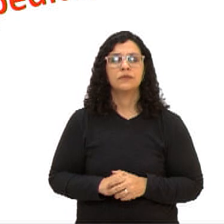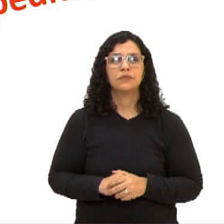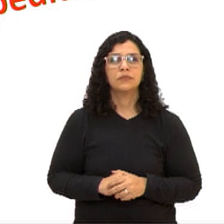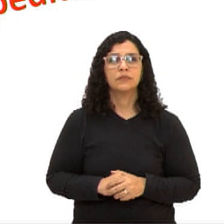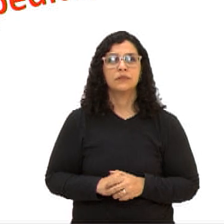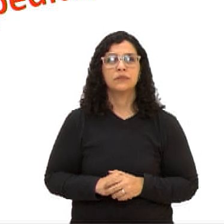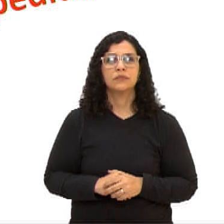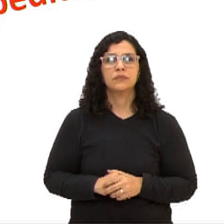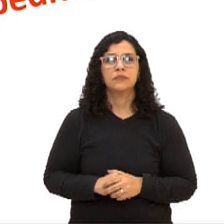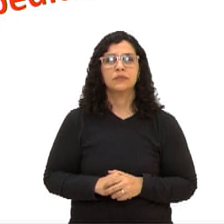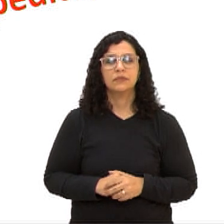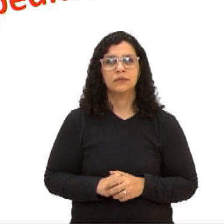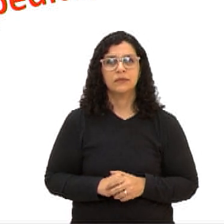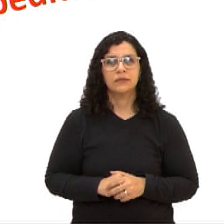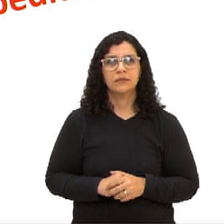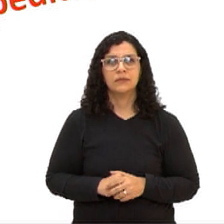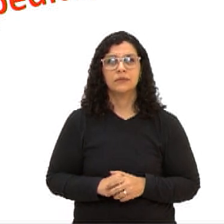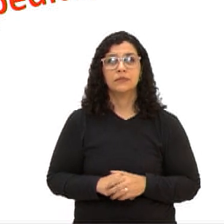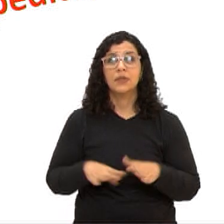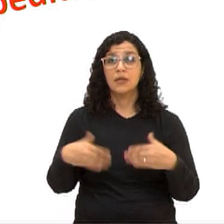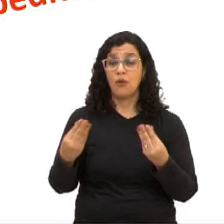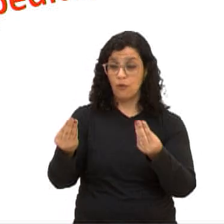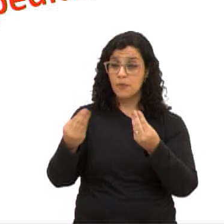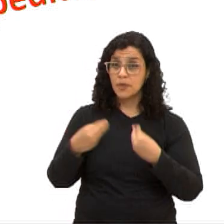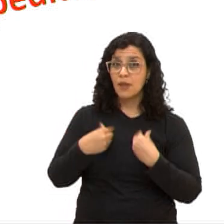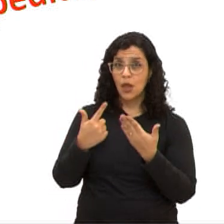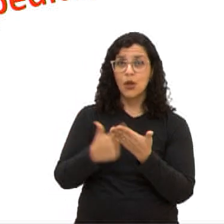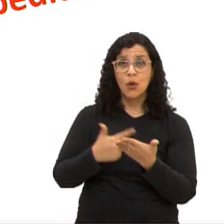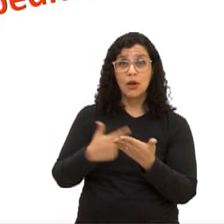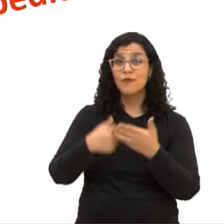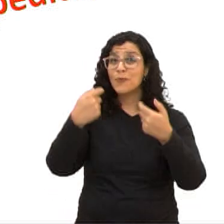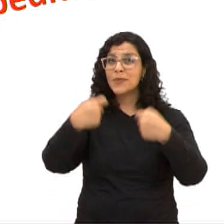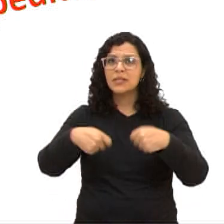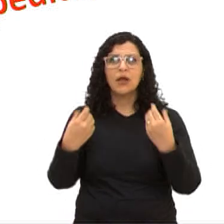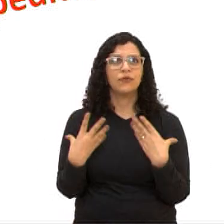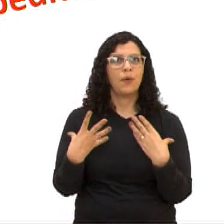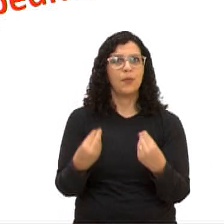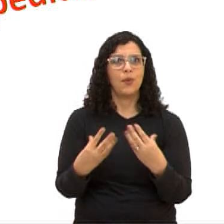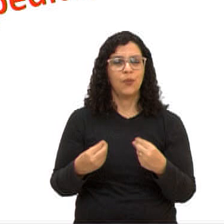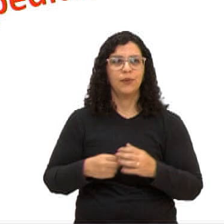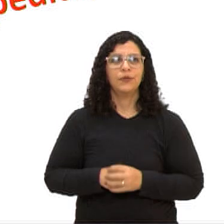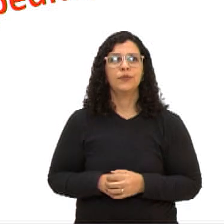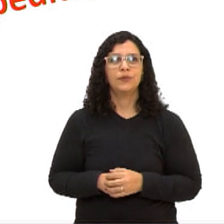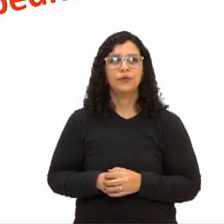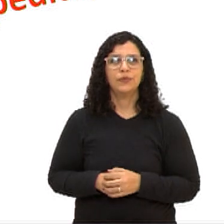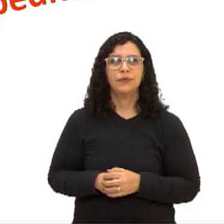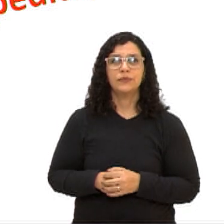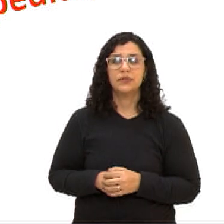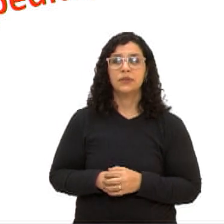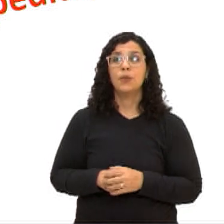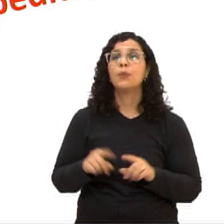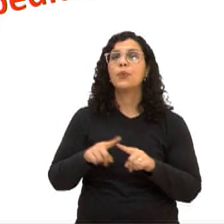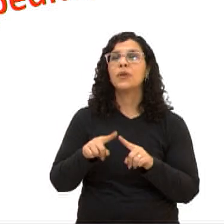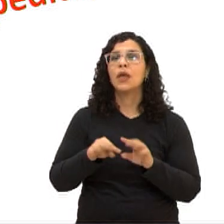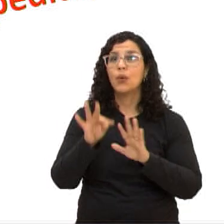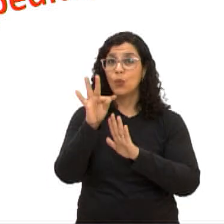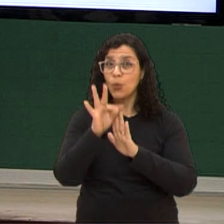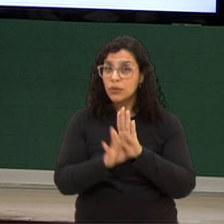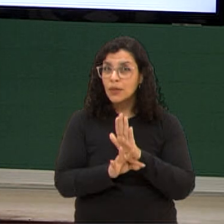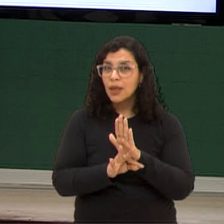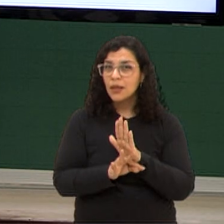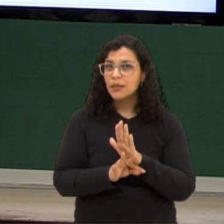el libro, não necessitava muito. Então, eu recebi o livro, precisava muito dele. El mensaje, porque, lembram,